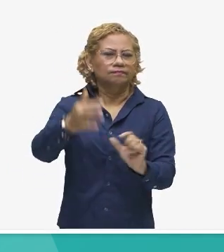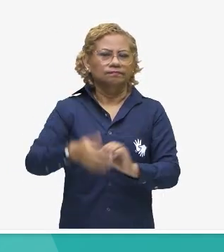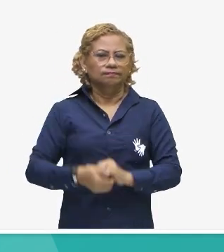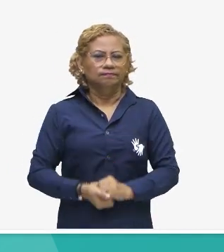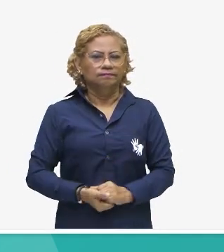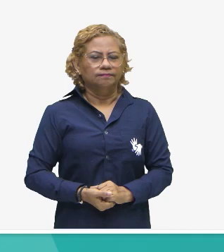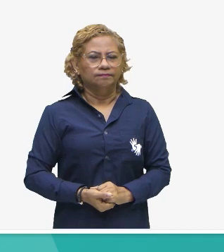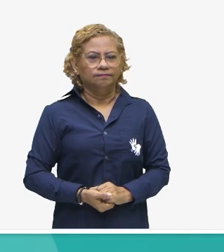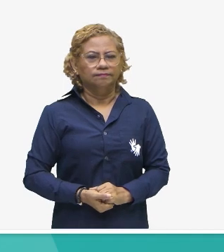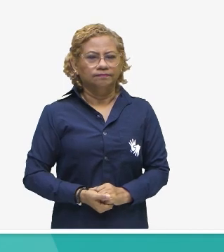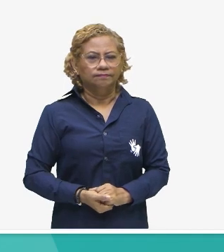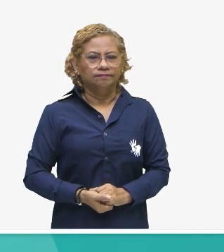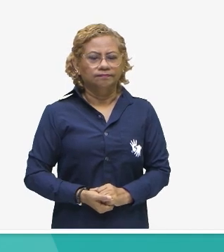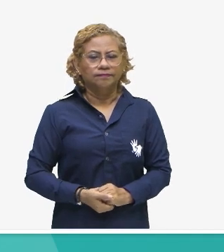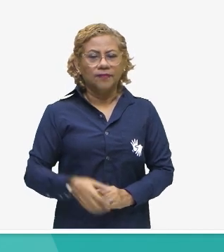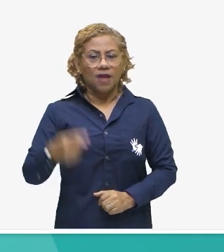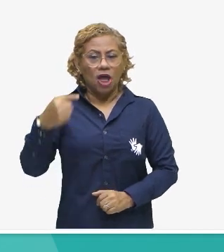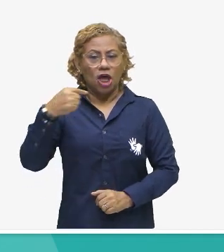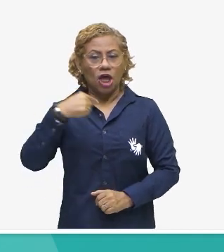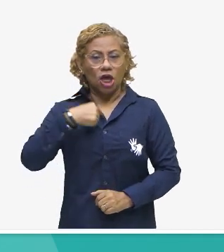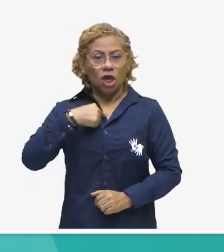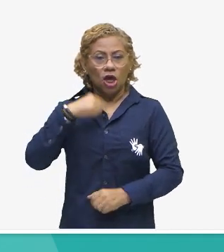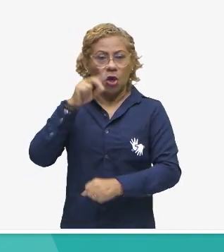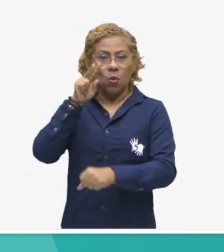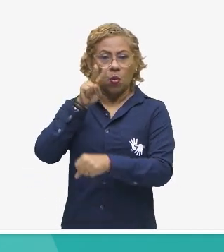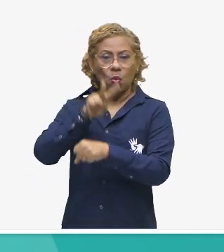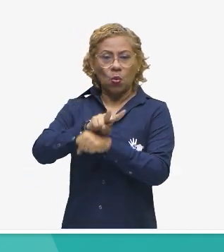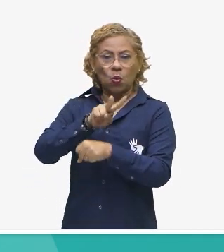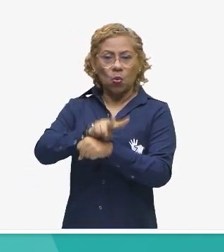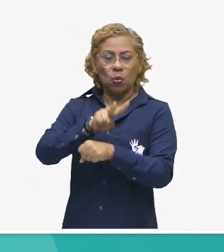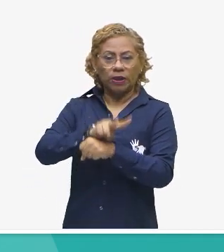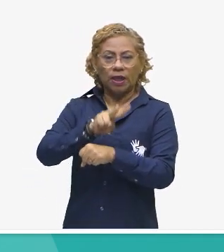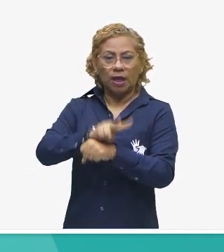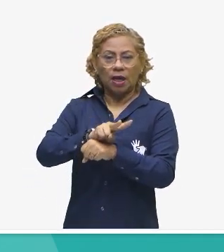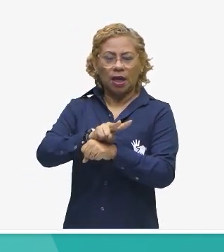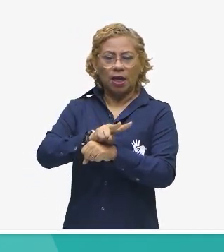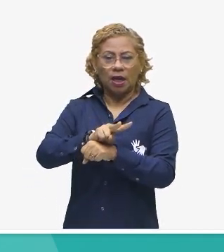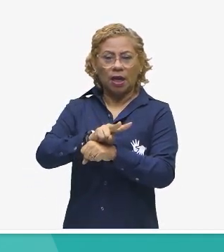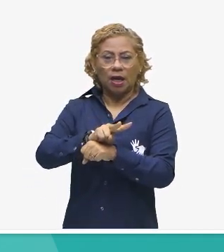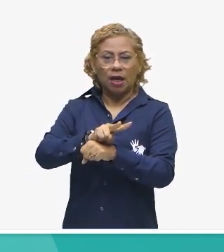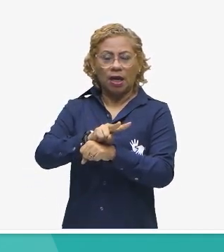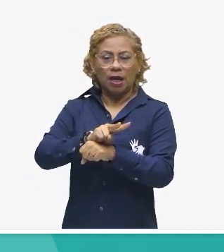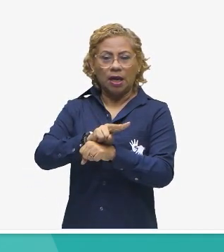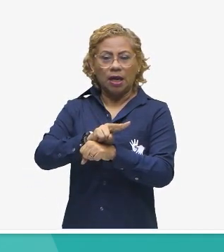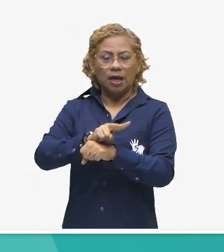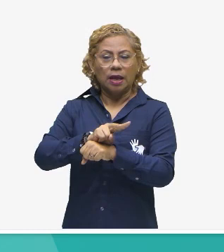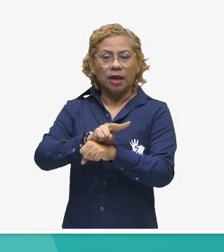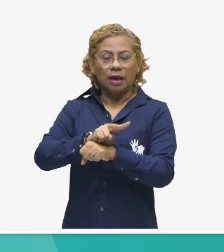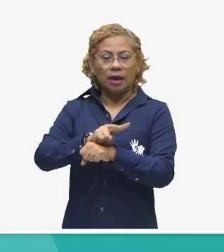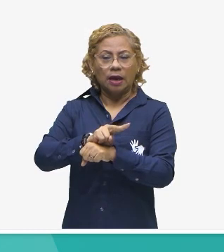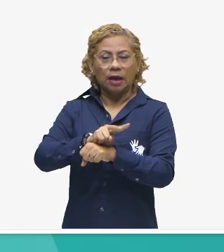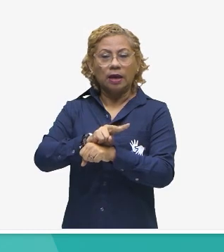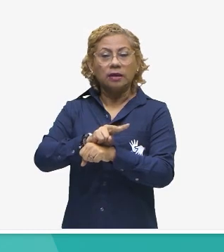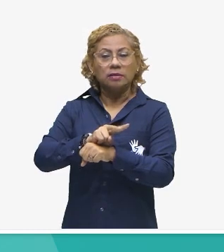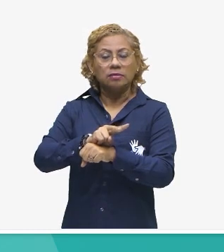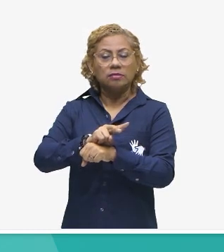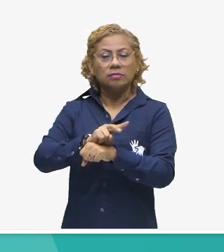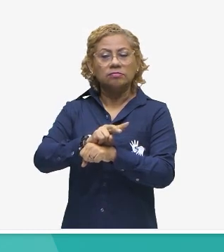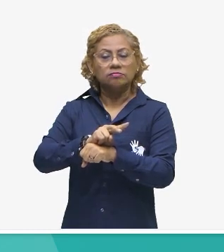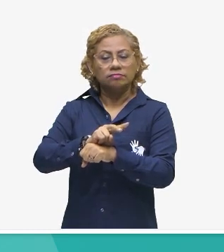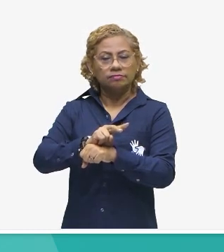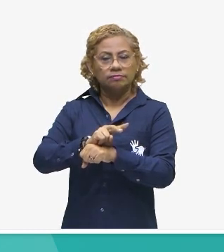situação. Eu cuidarei disto mais tarde, né? É diferente, veja só,